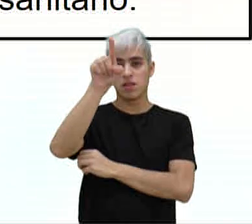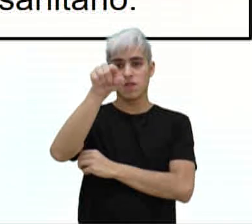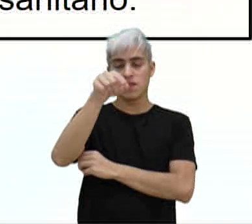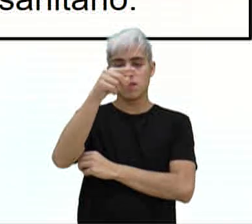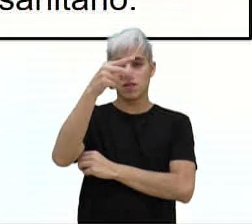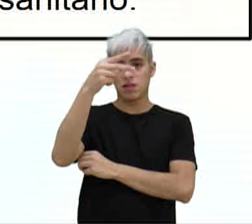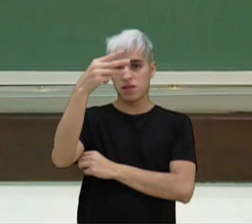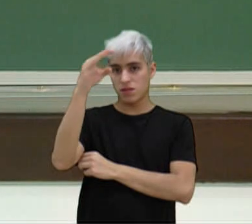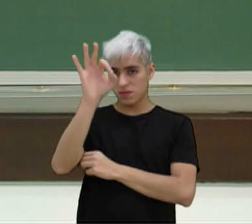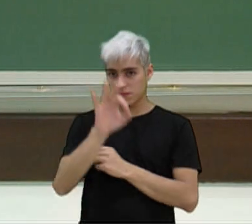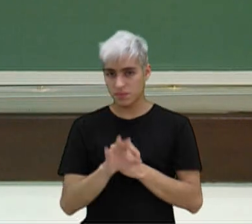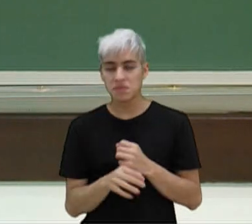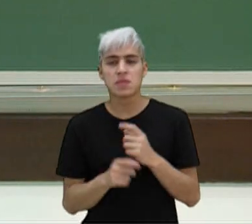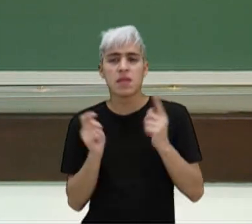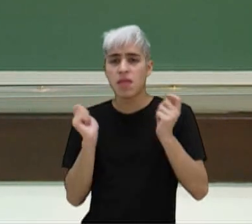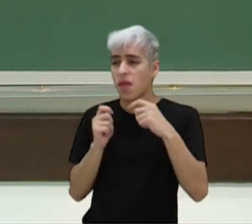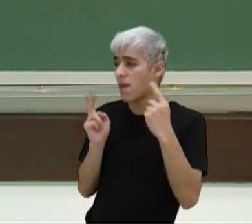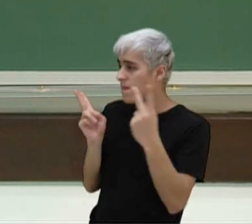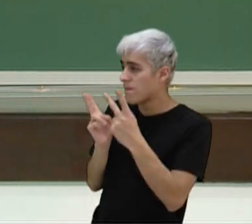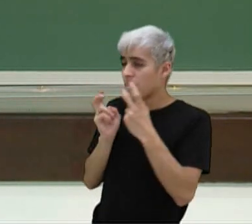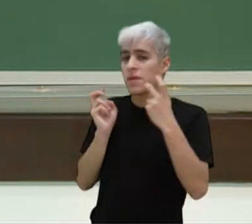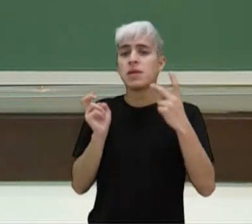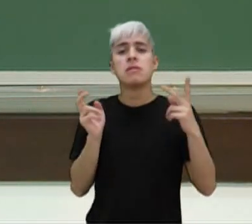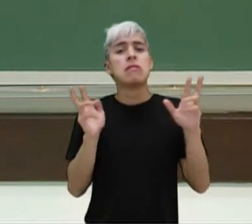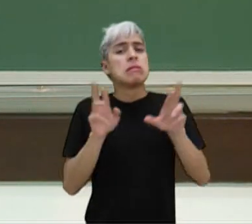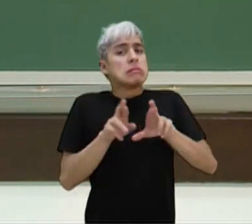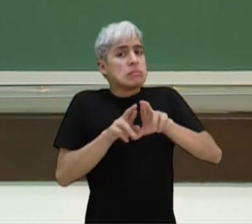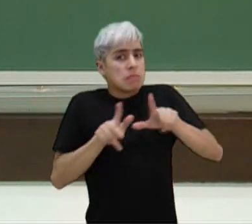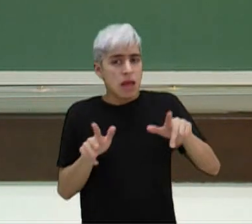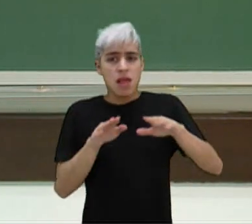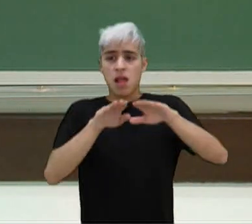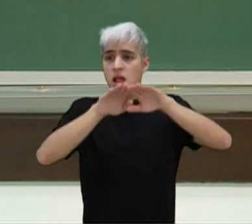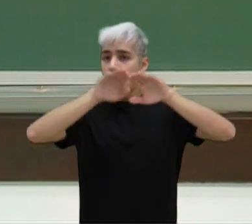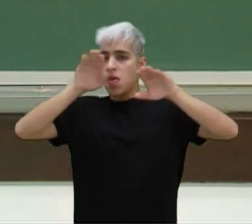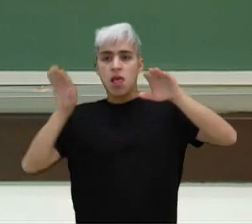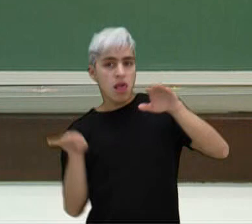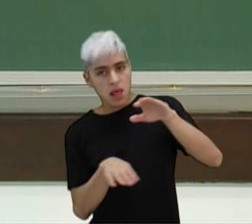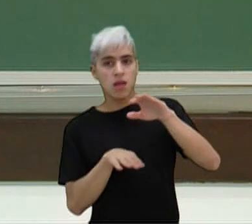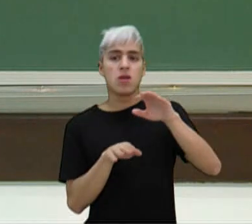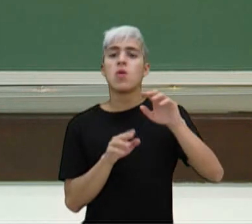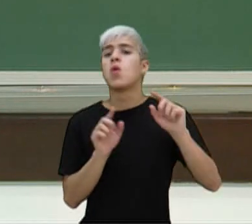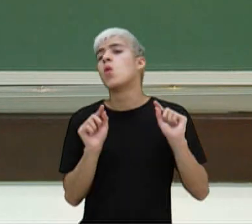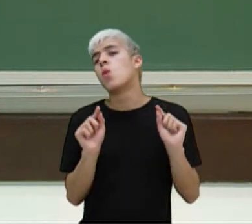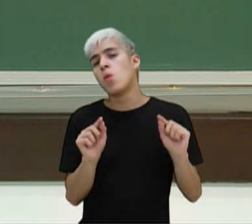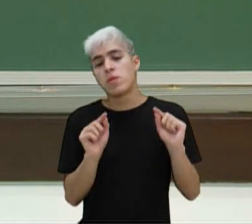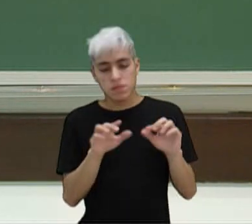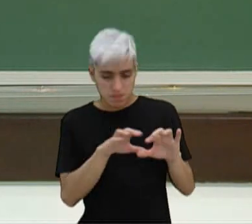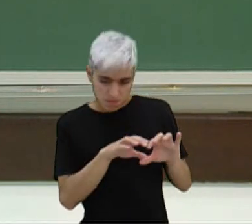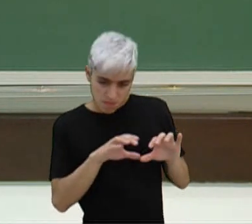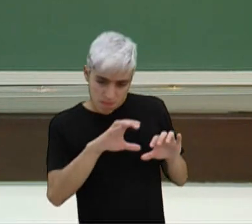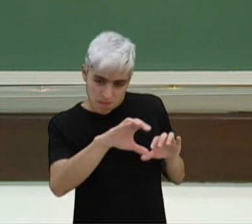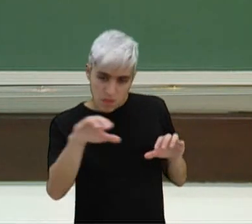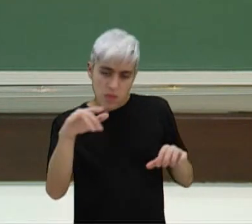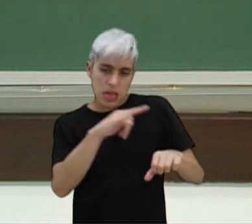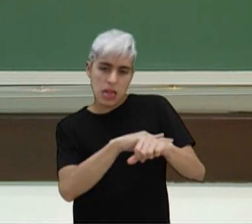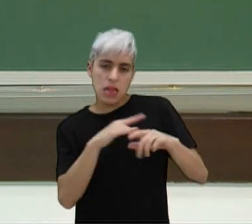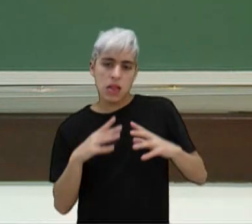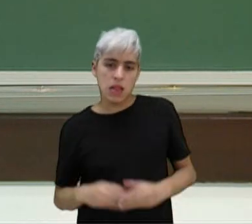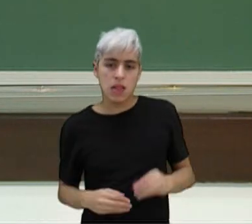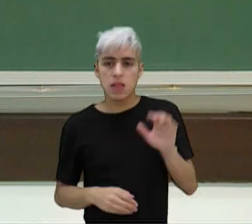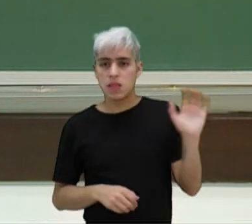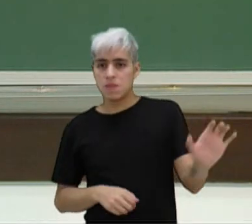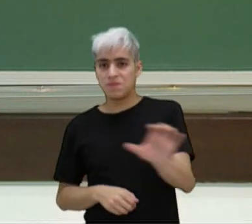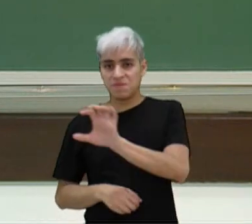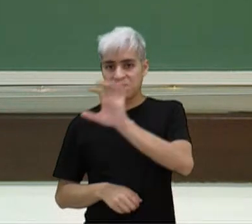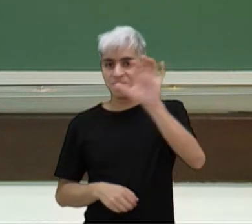20,3%. Então, a gente consegue perceber também essa grande disparidade no tratamento de esgoto nas